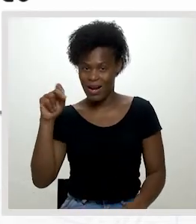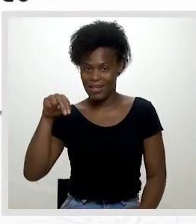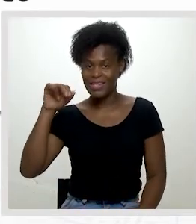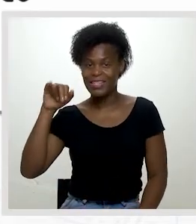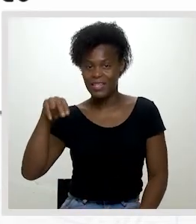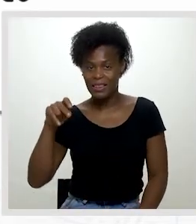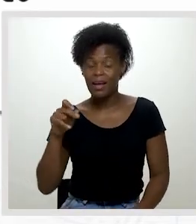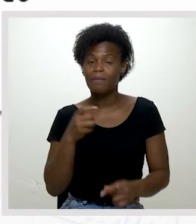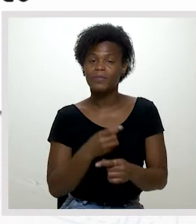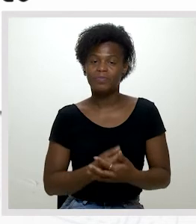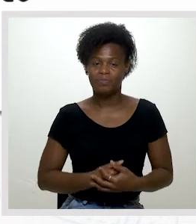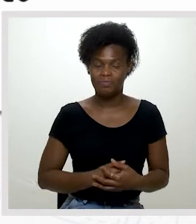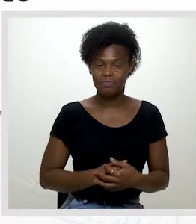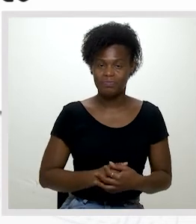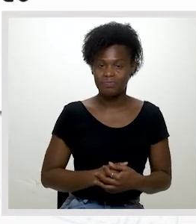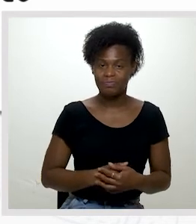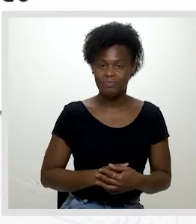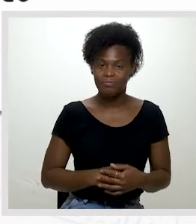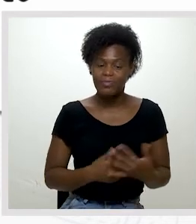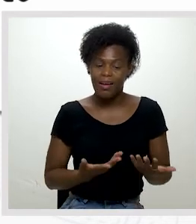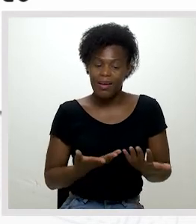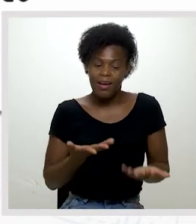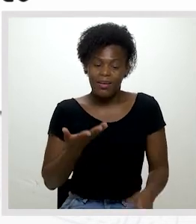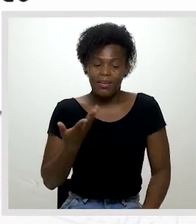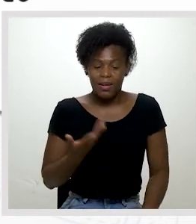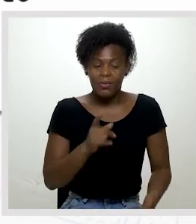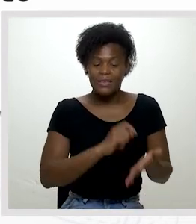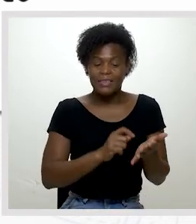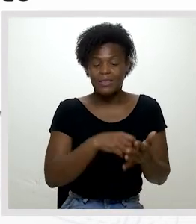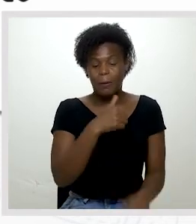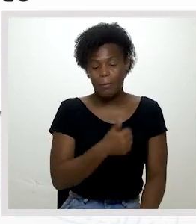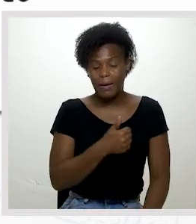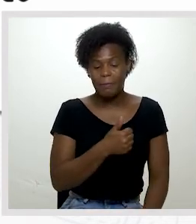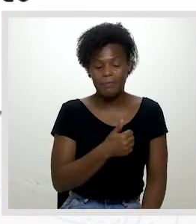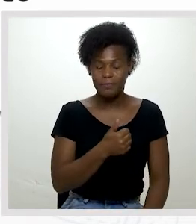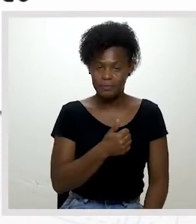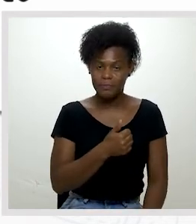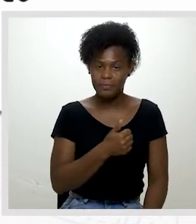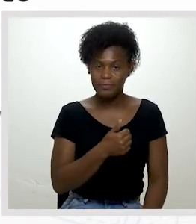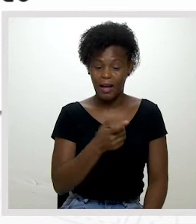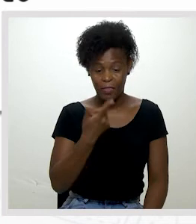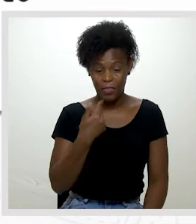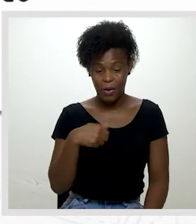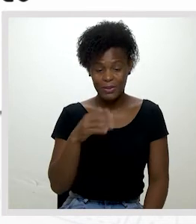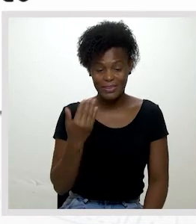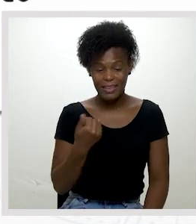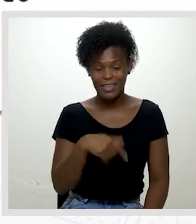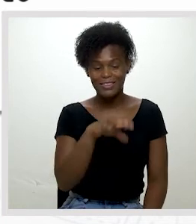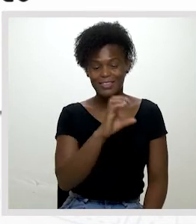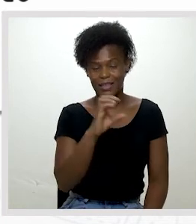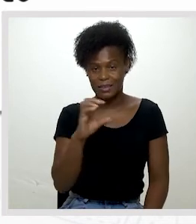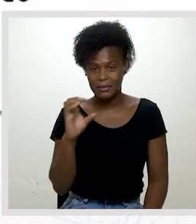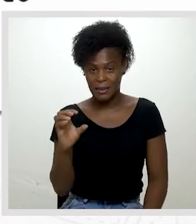são complementares. Neste caso, no exercício B, na linha B, tínhamos C,